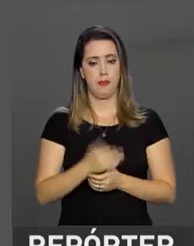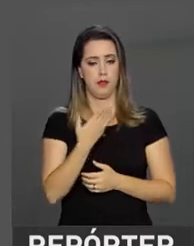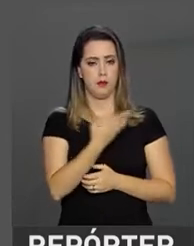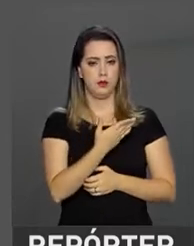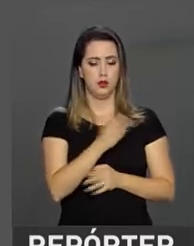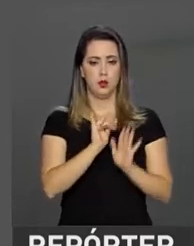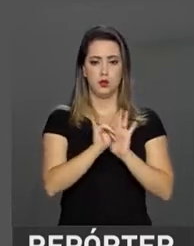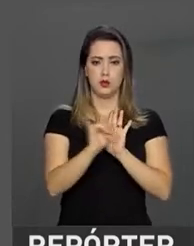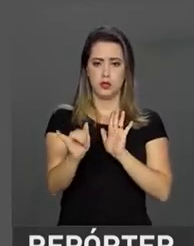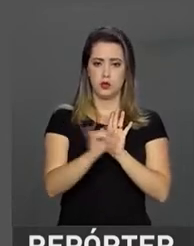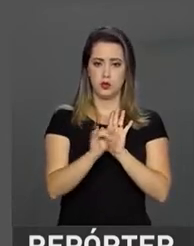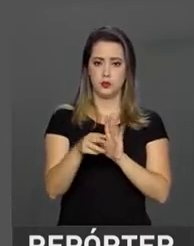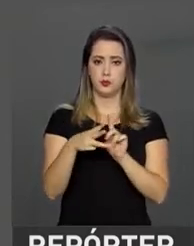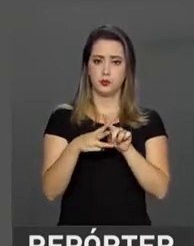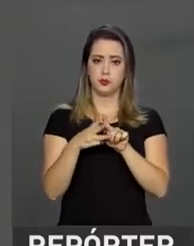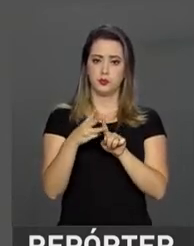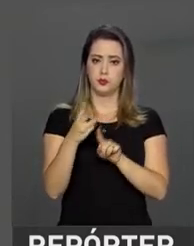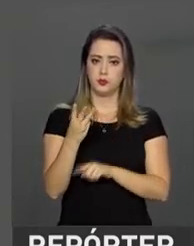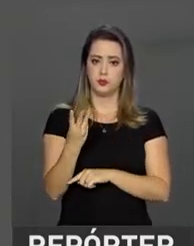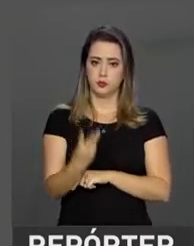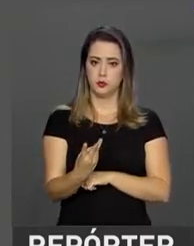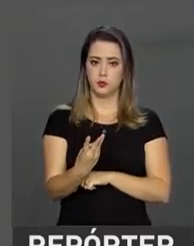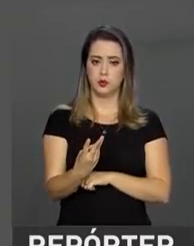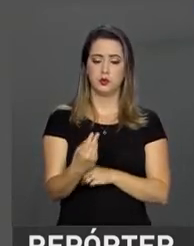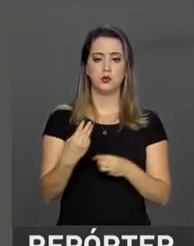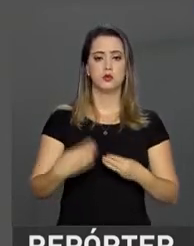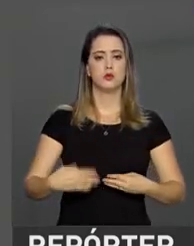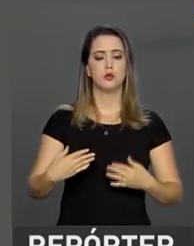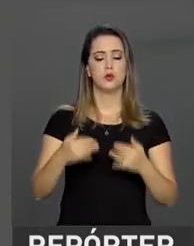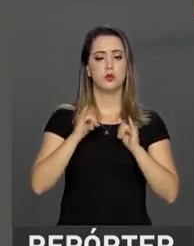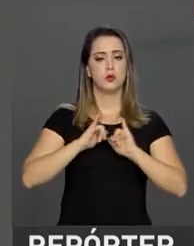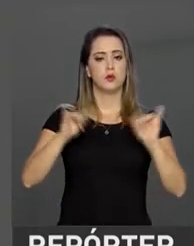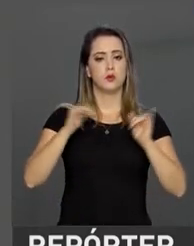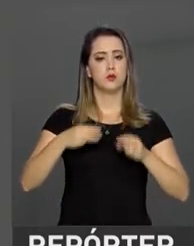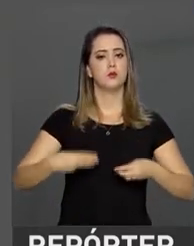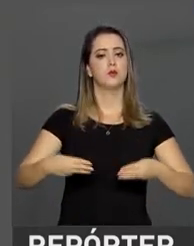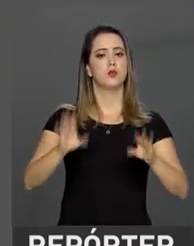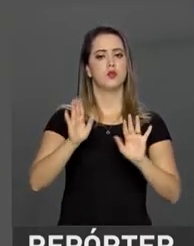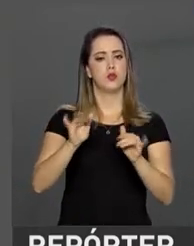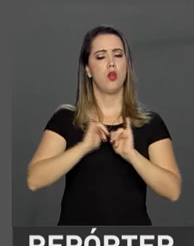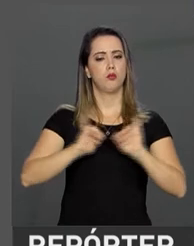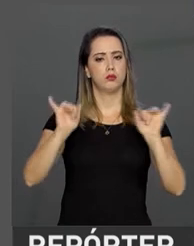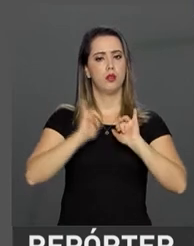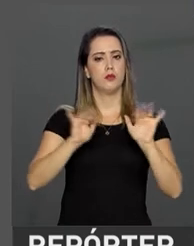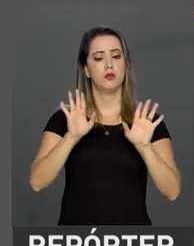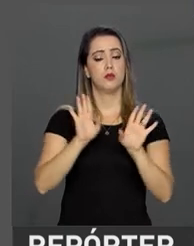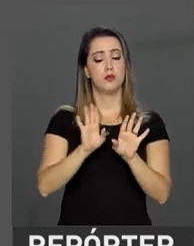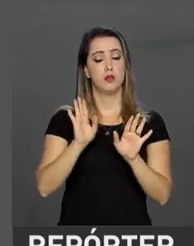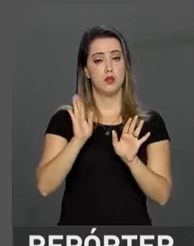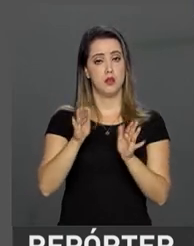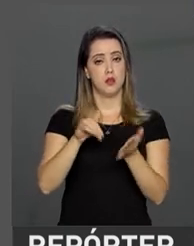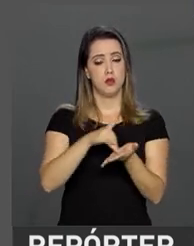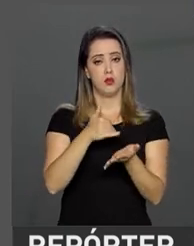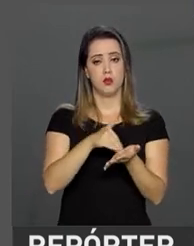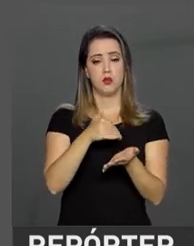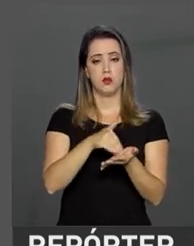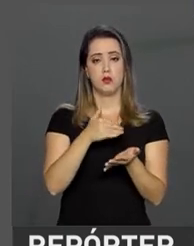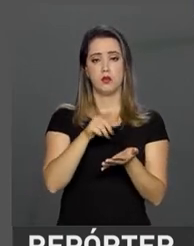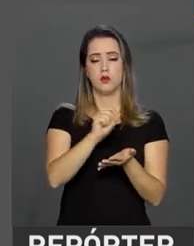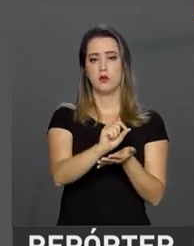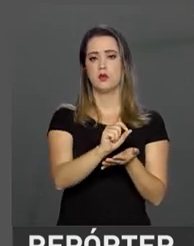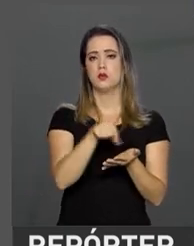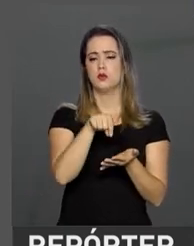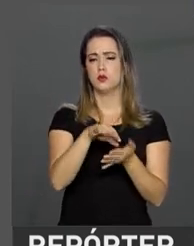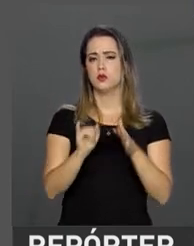Os editais dos 3 programas anunciados pelo Ministério da Educação já foram publicados e as instituições de ensino